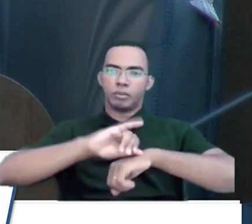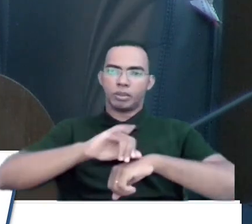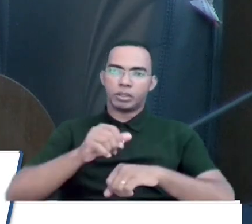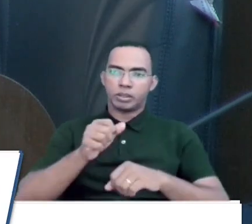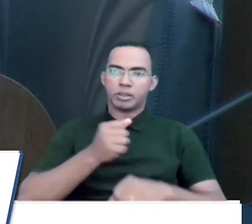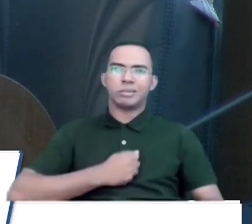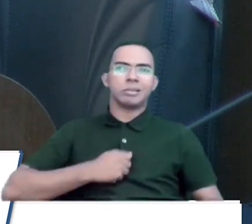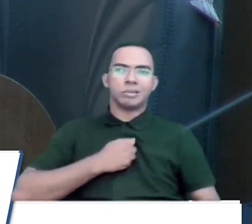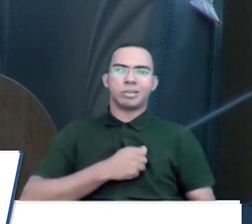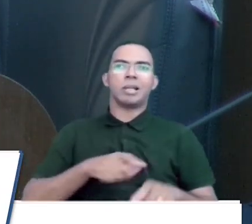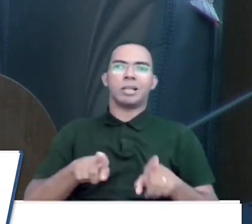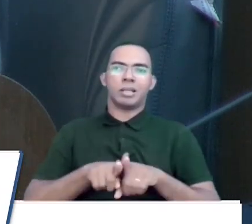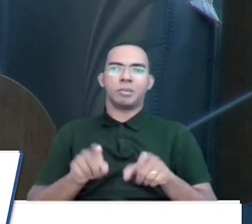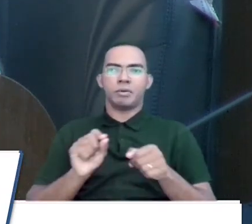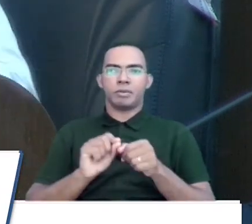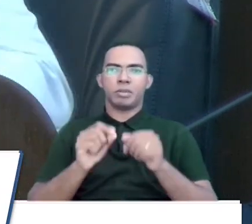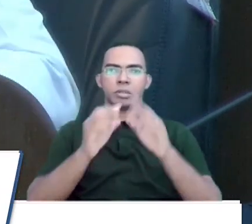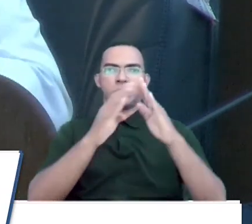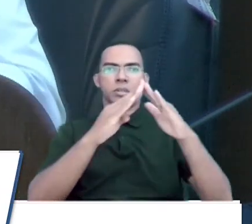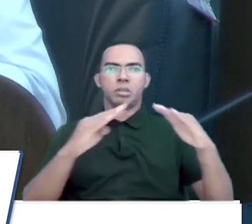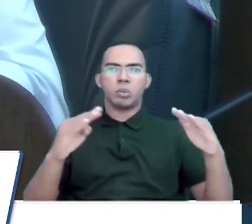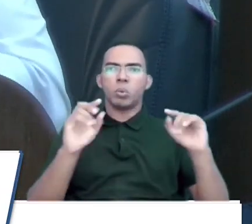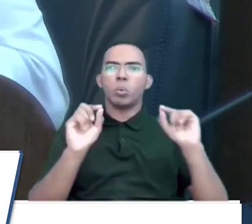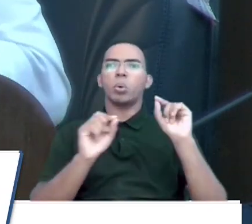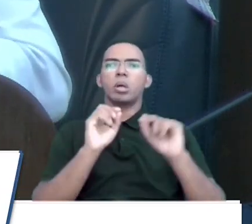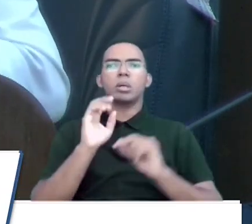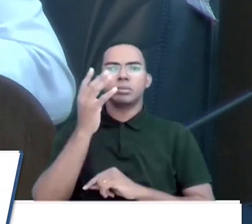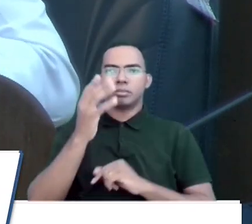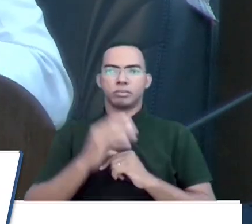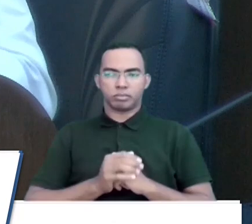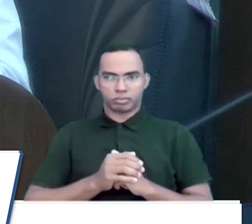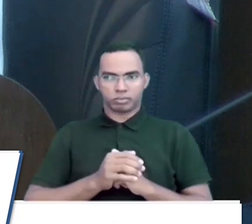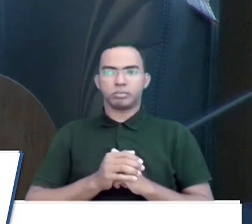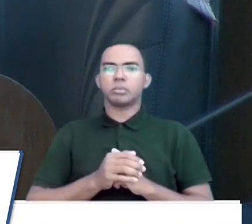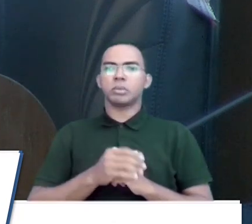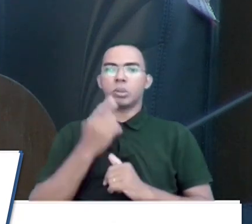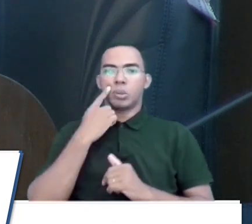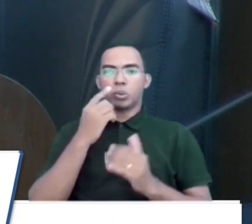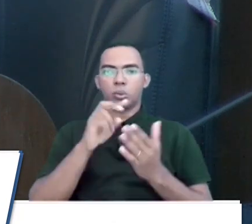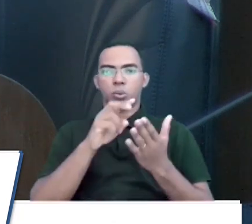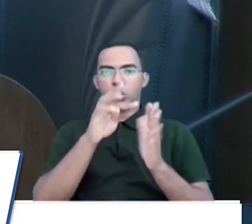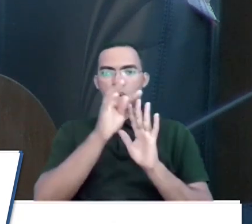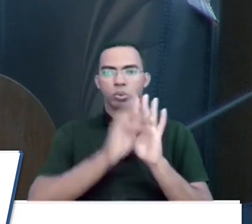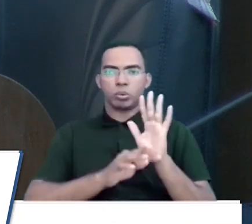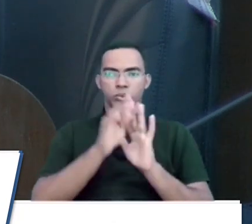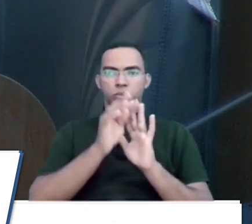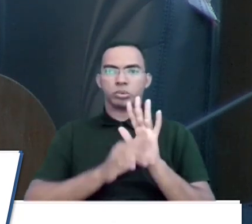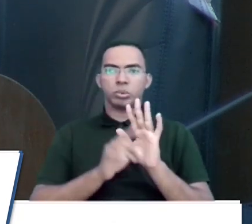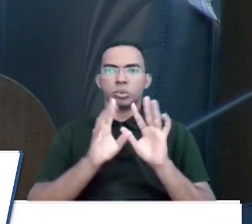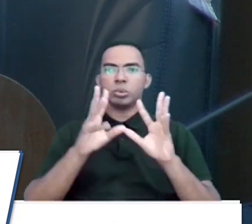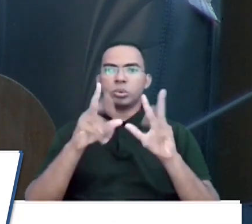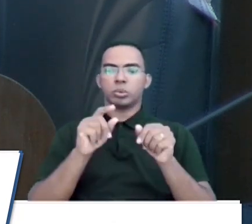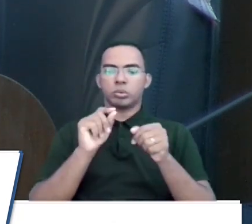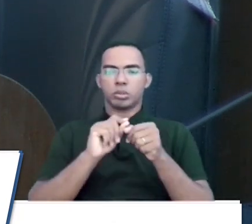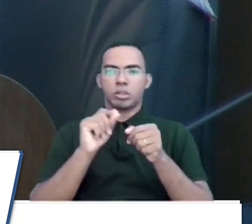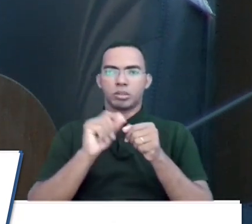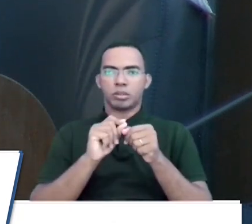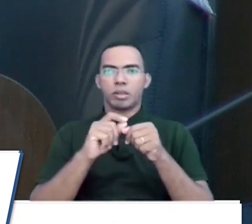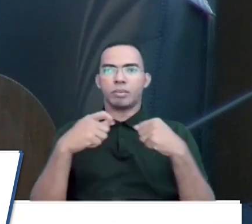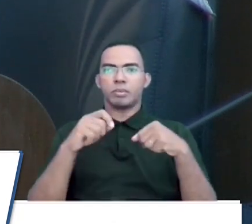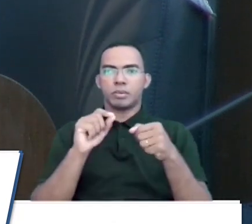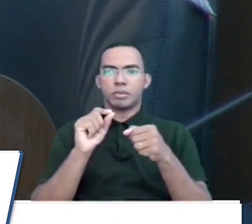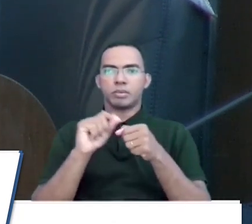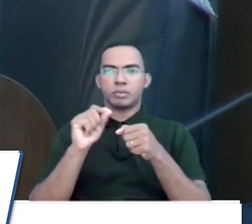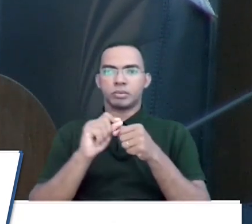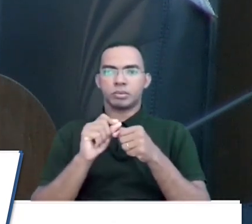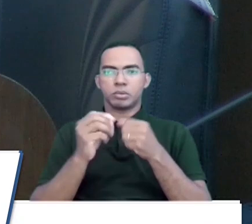também. O que acontece? Eu estou com o TAC aqui, tudo aquilo que é feito, tem que ser feito,